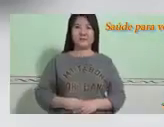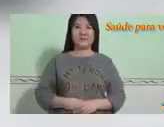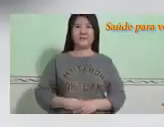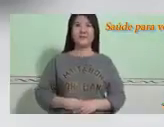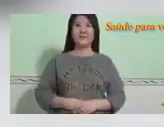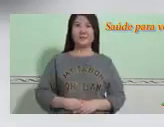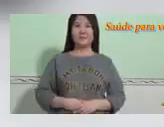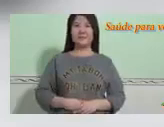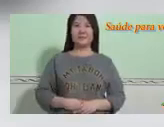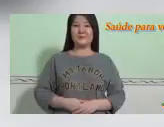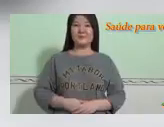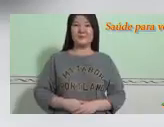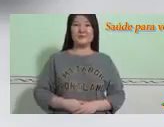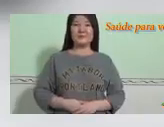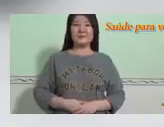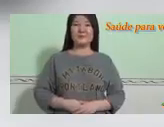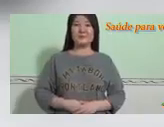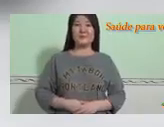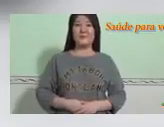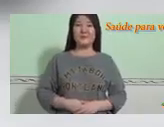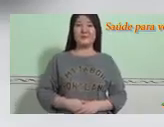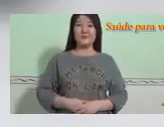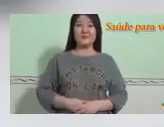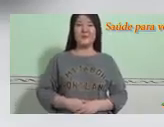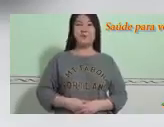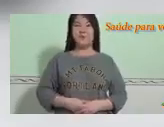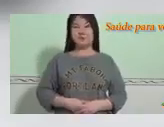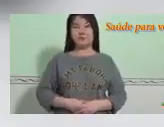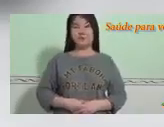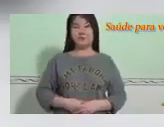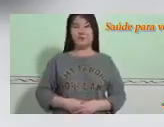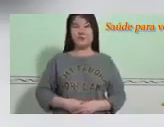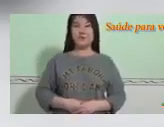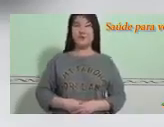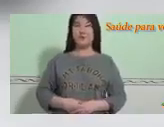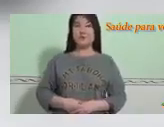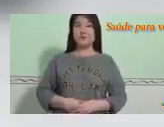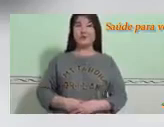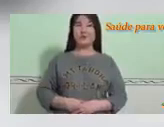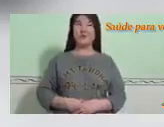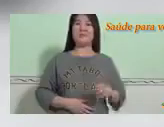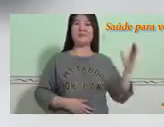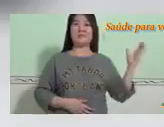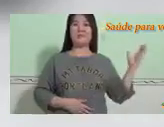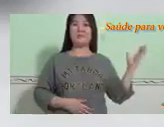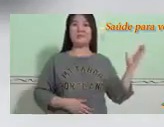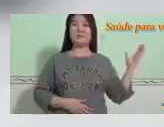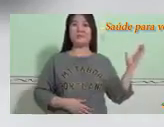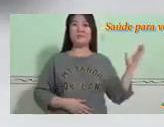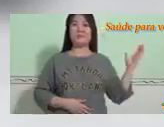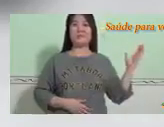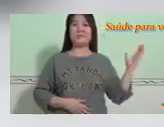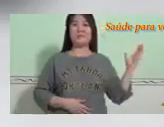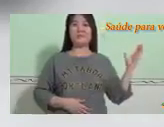diferentes de uma pessoa para outra, no entanto, as alterações podem ser dois pontos comportamentais,